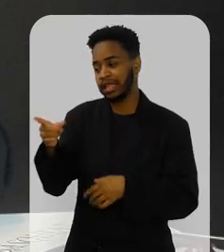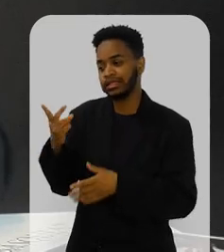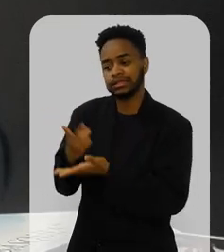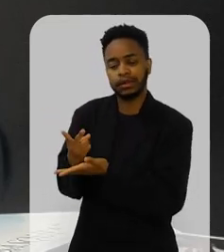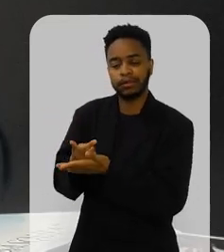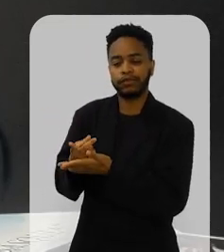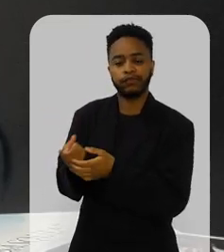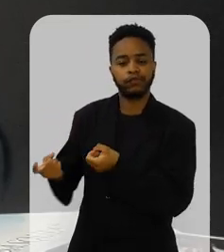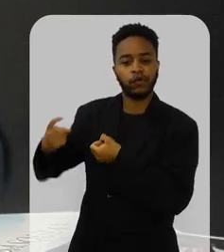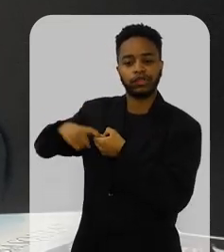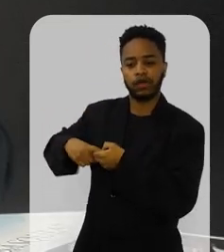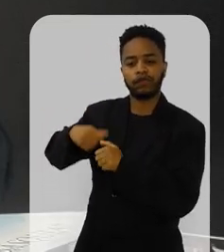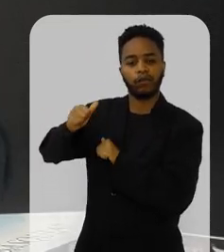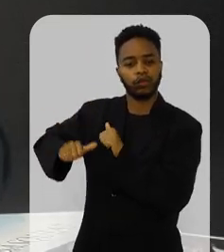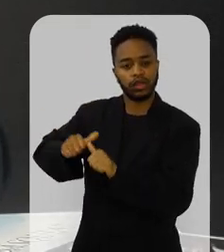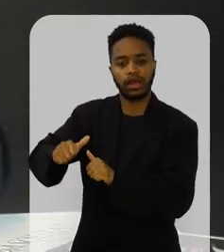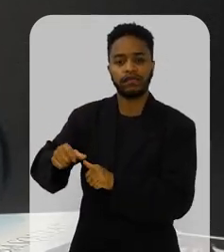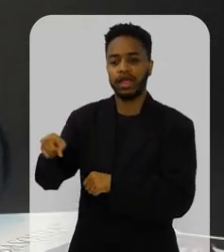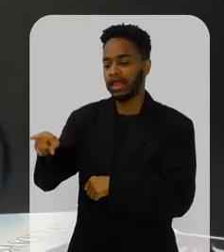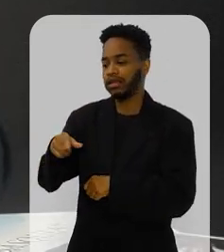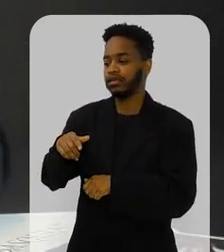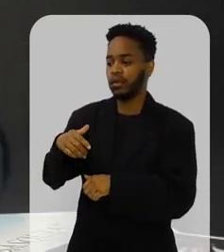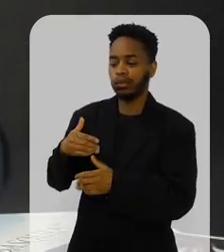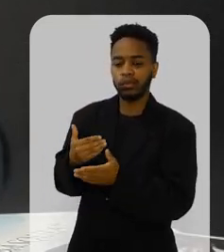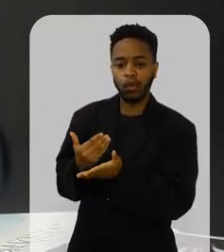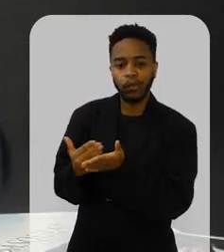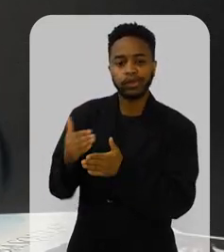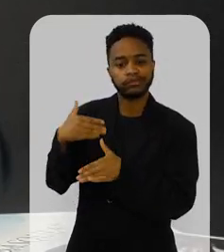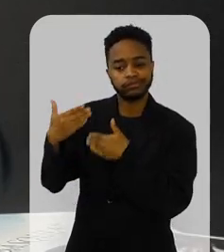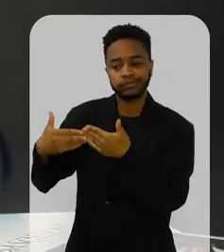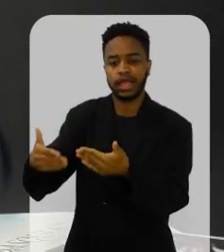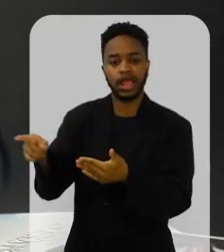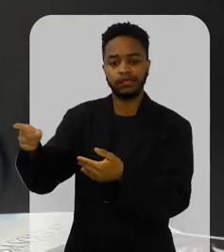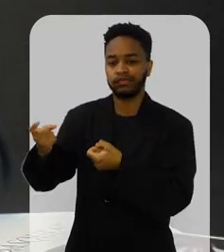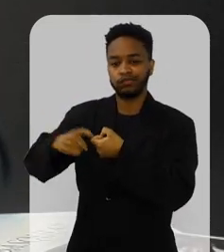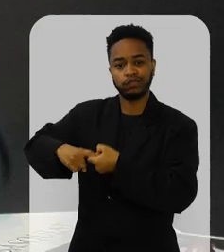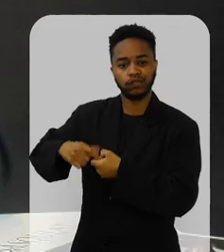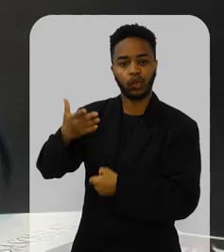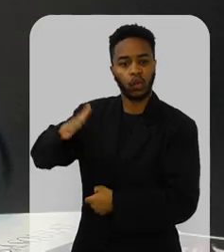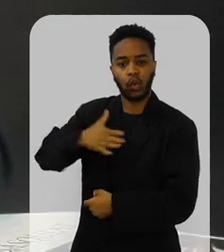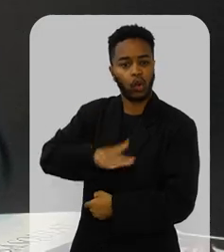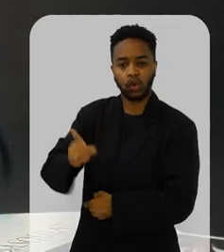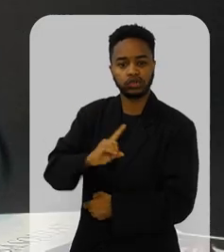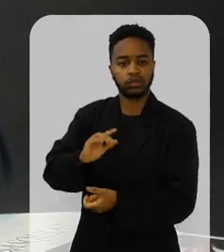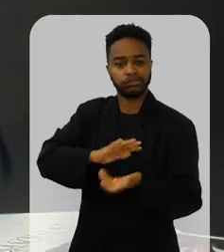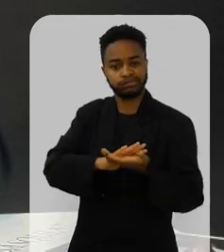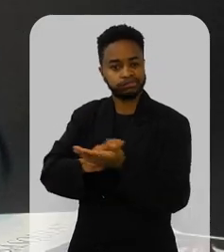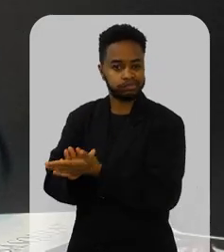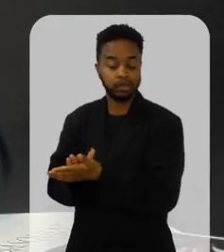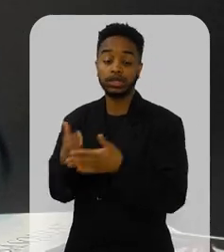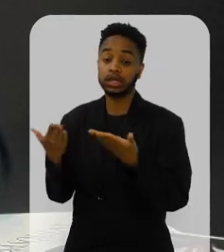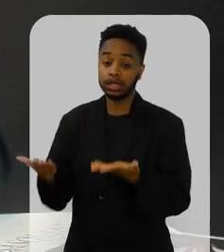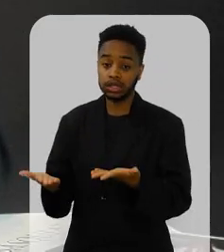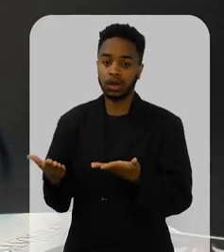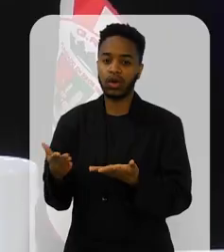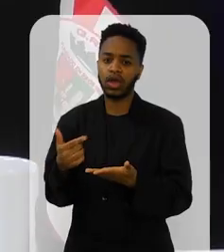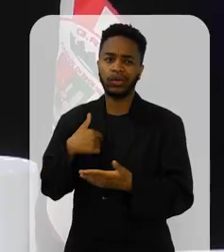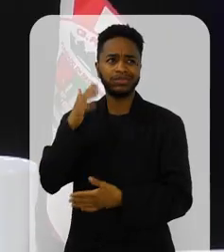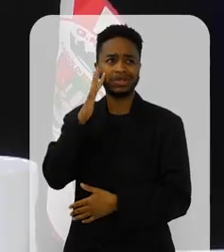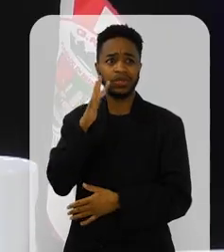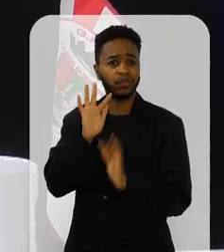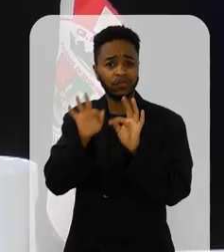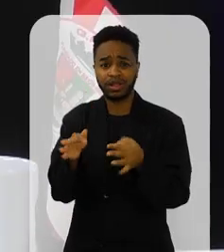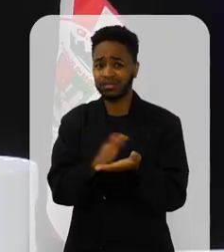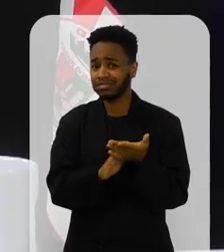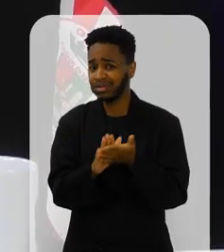gostava, voltava três passos. Dava dois passos, o João não gostava, voltava. Eu falei, isso não vai acabar nunca. Nunca. Porque eu era muito hermético, ele era muito